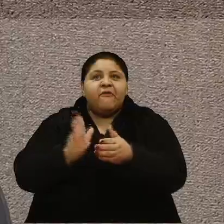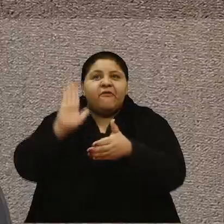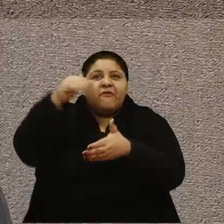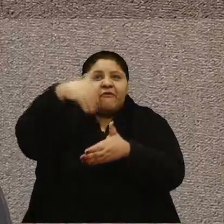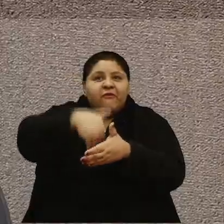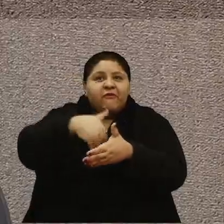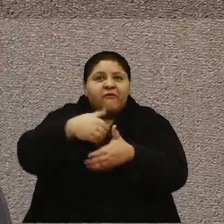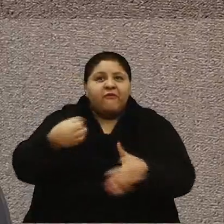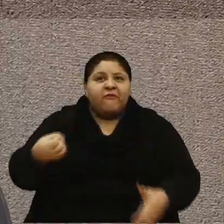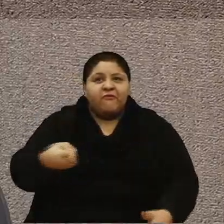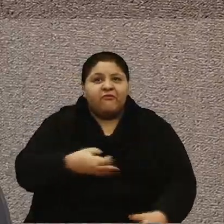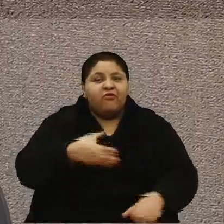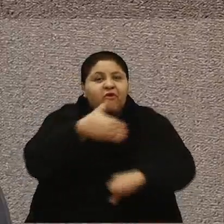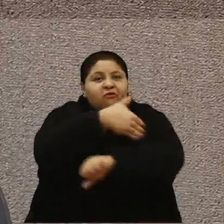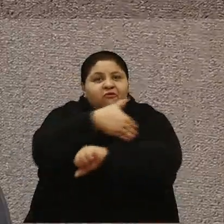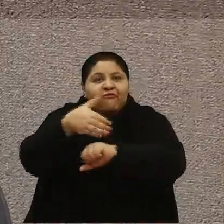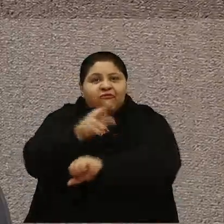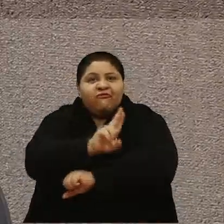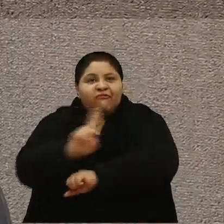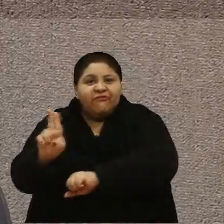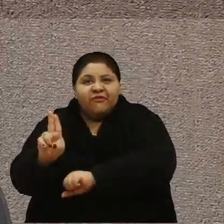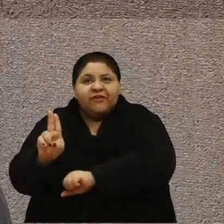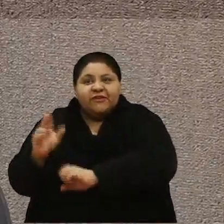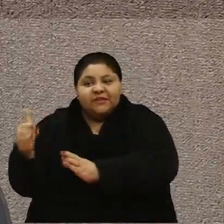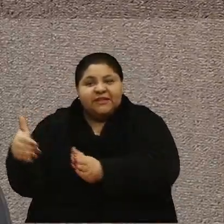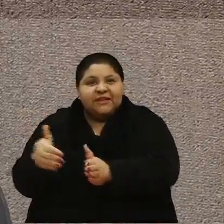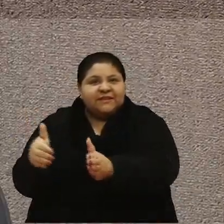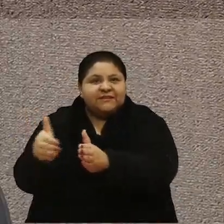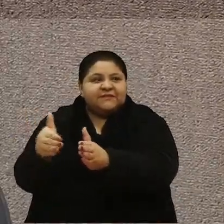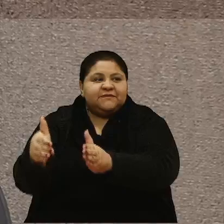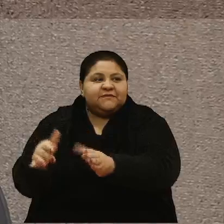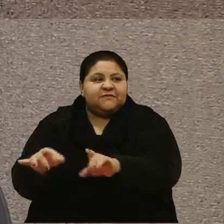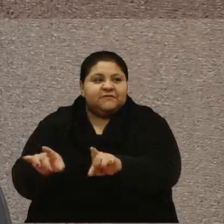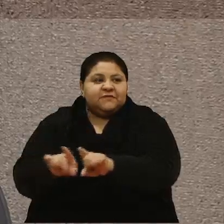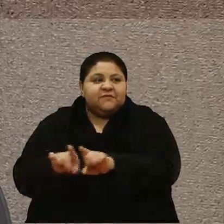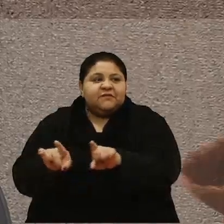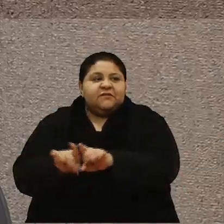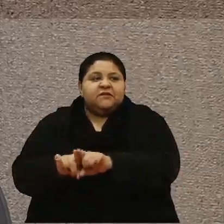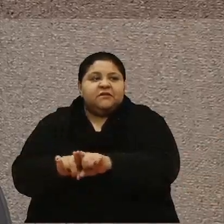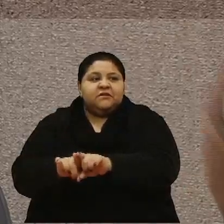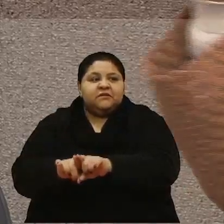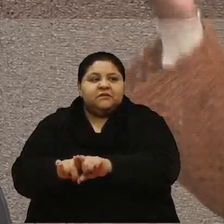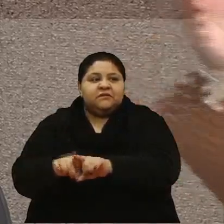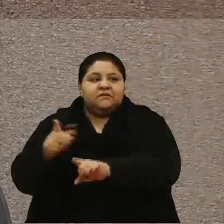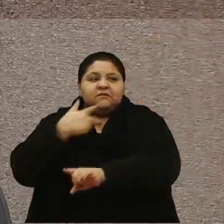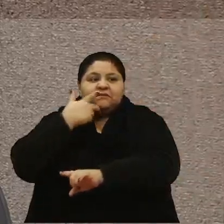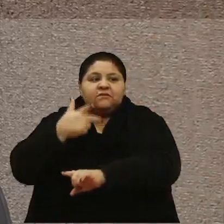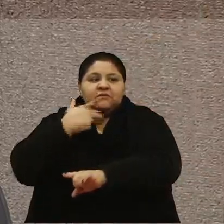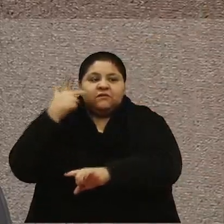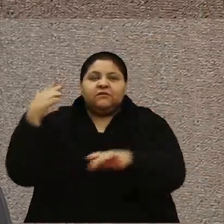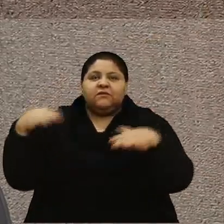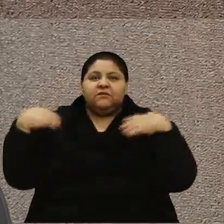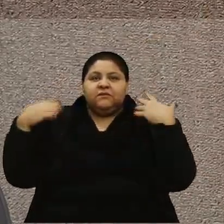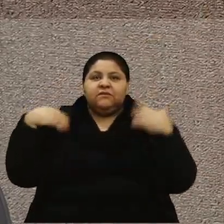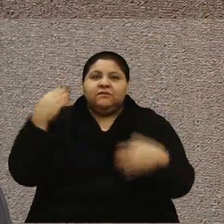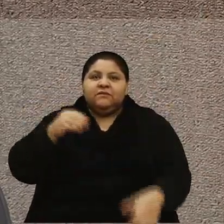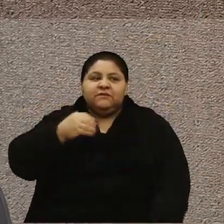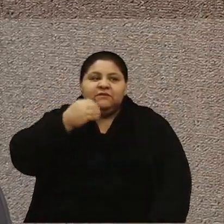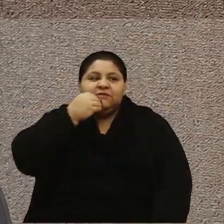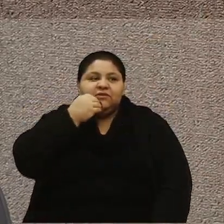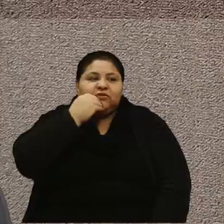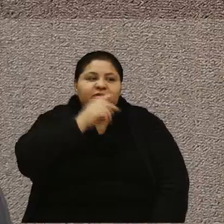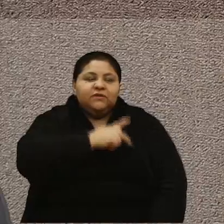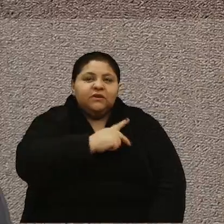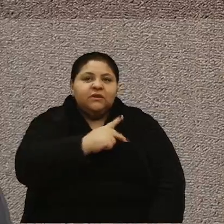de uma nova denominação da estrada lá da Estrada Caminho do Morango. E, falando sobre turismo, agradecer, obviamente, a presença do secretário